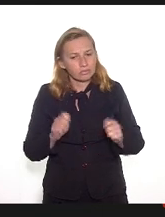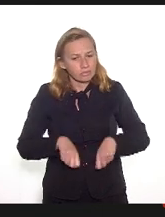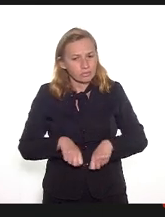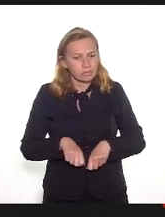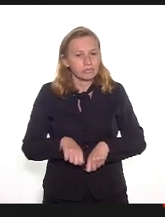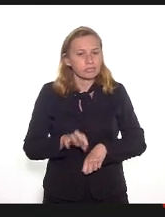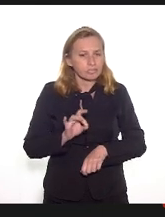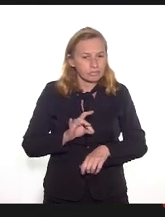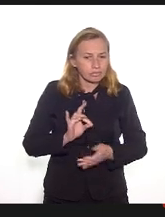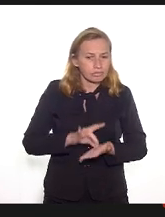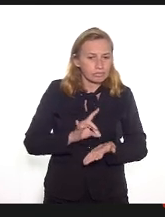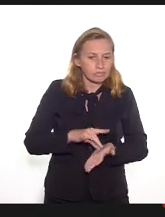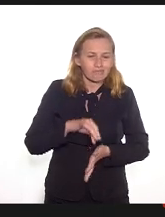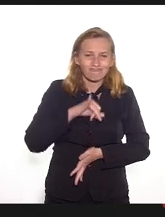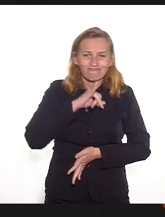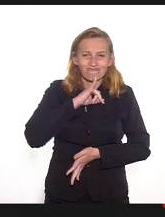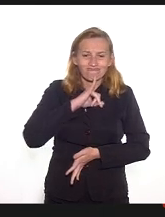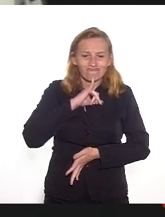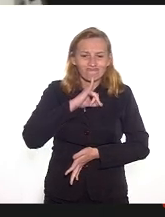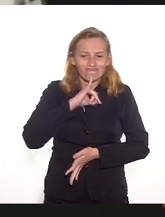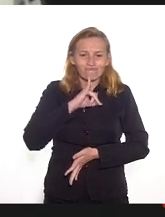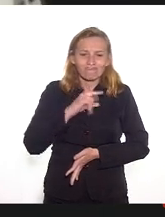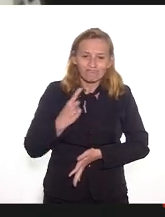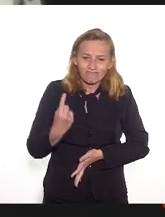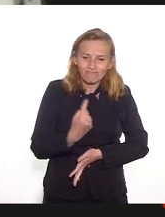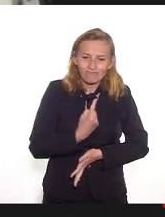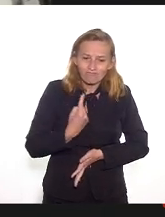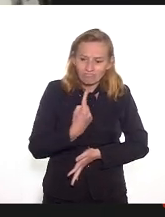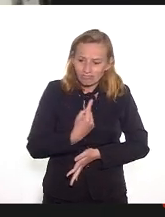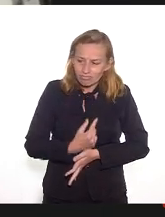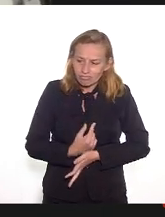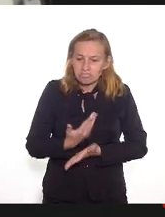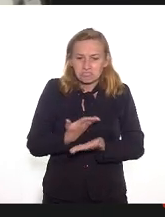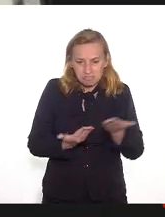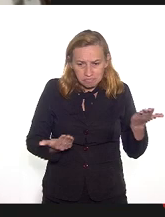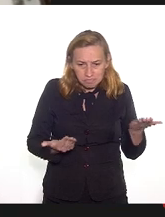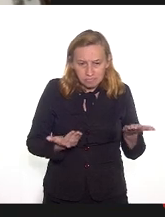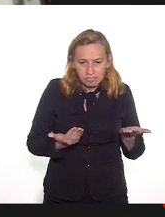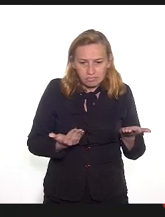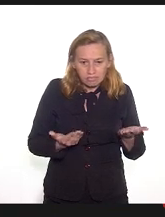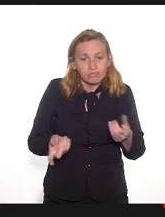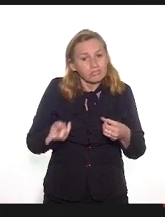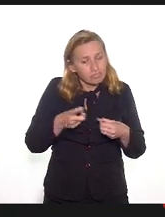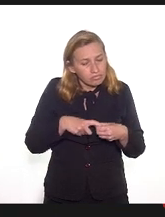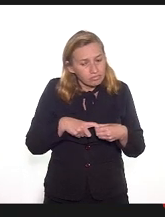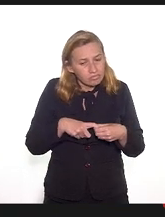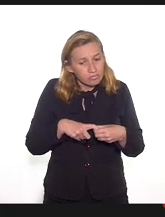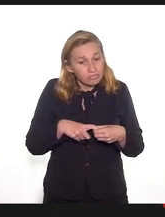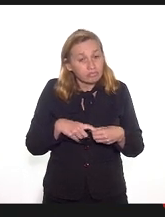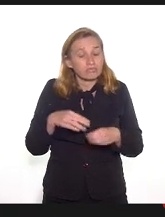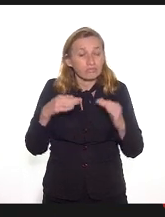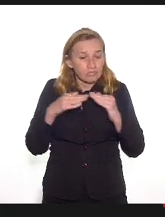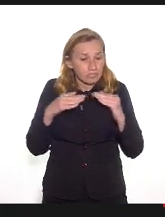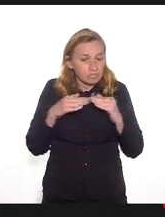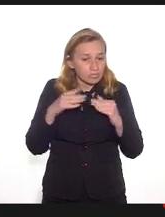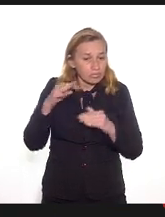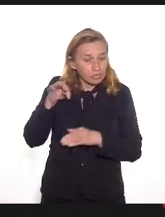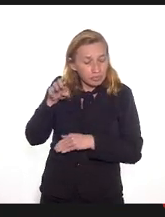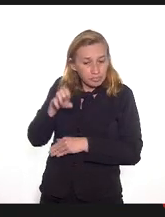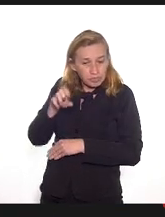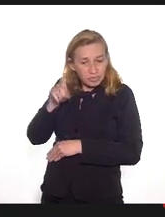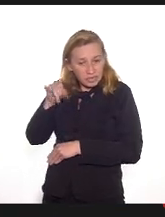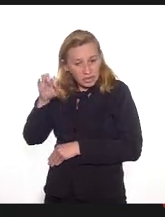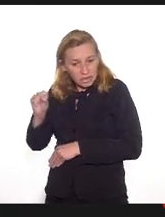capacitação que, infelizmente, nós perdemos, estamos retomando. Eu concordo com o almirante Edésio que o